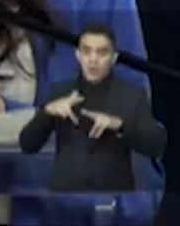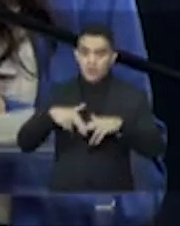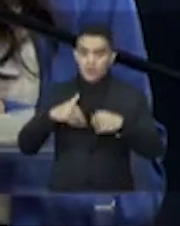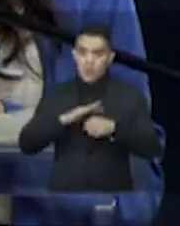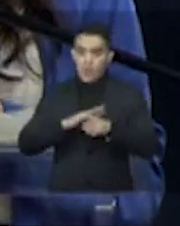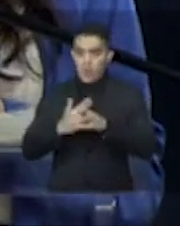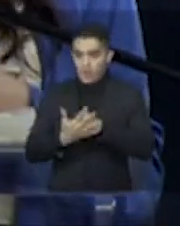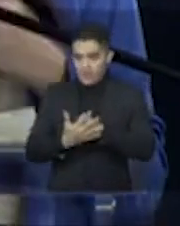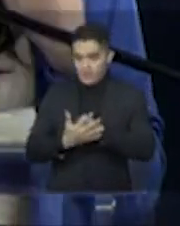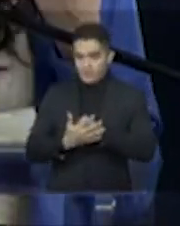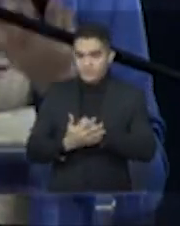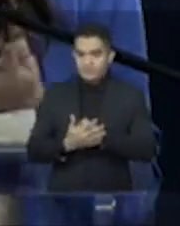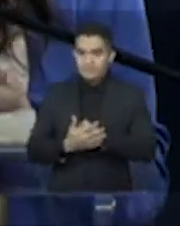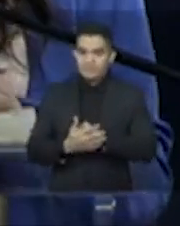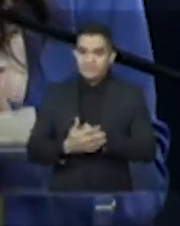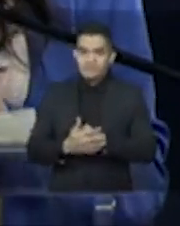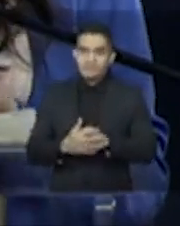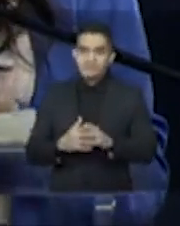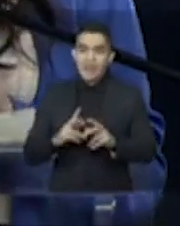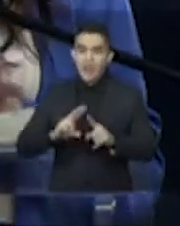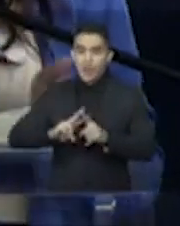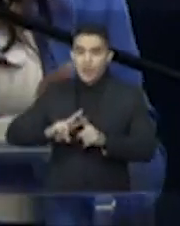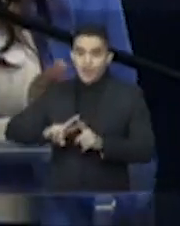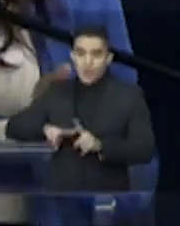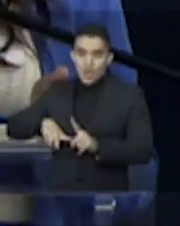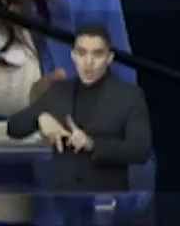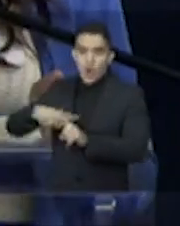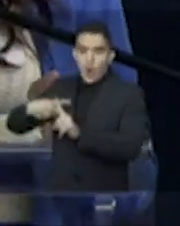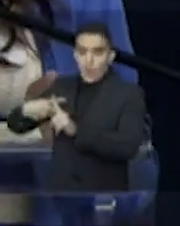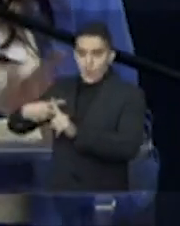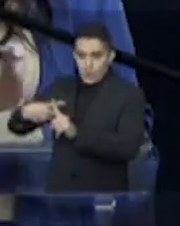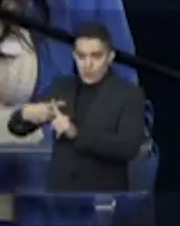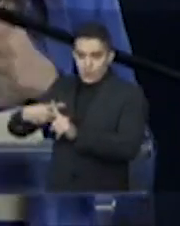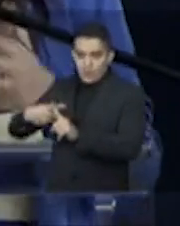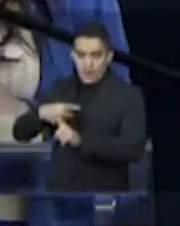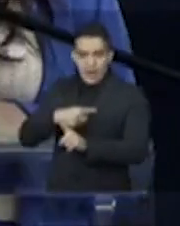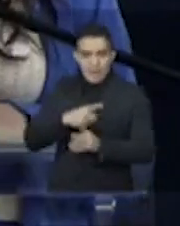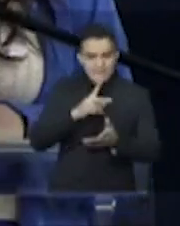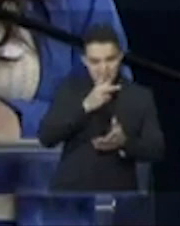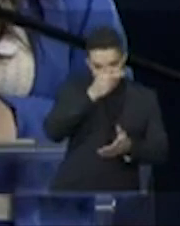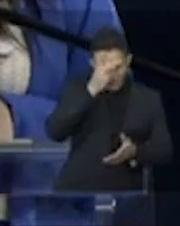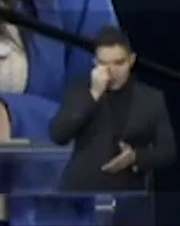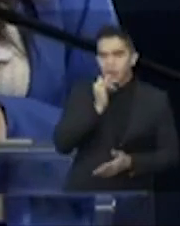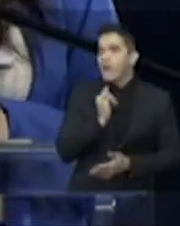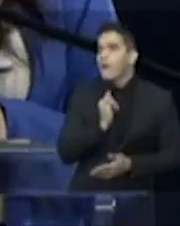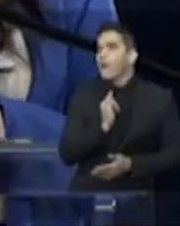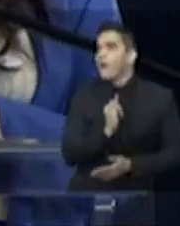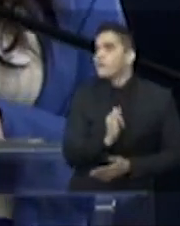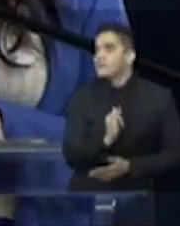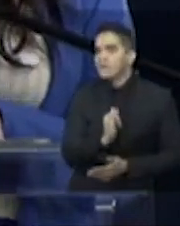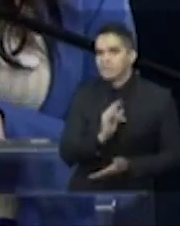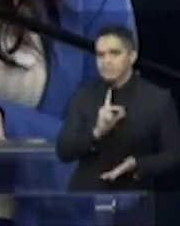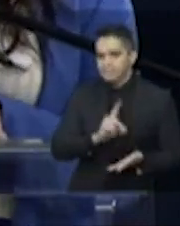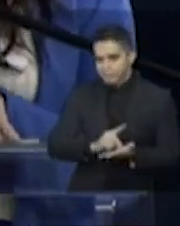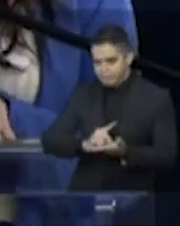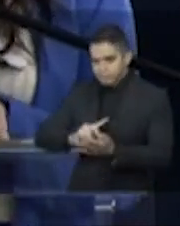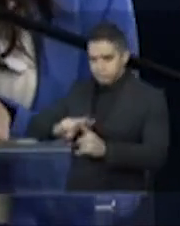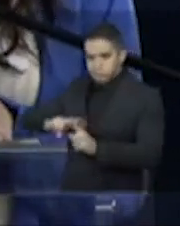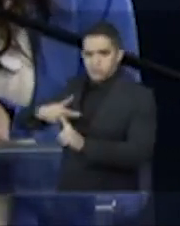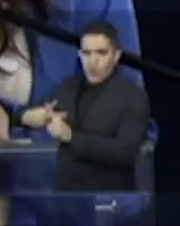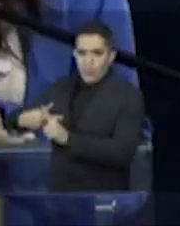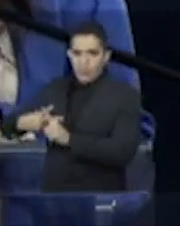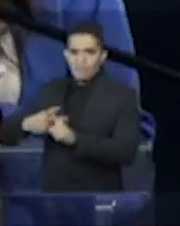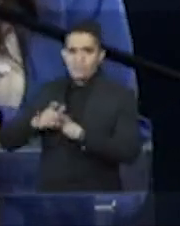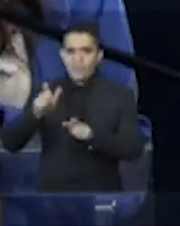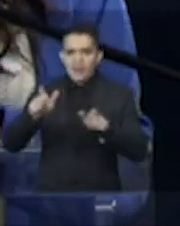da população de rua era mais do que o dobro do que o notificado pela prefeitura. Acredito que o número de pessoas que realmente morreu na rua